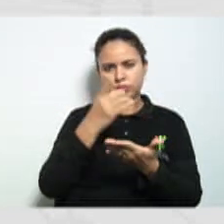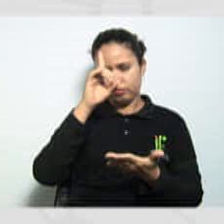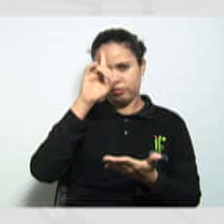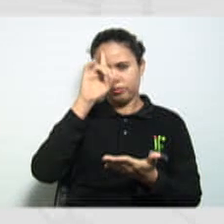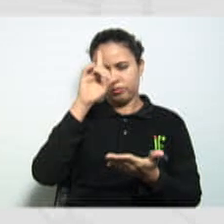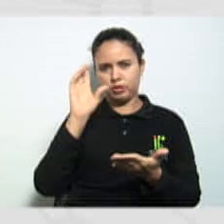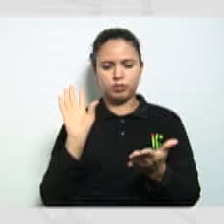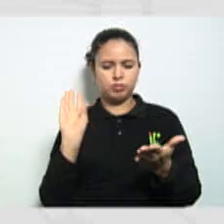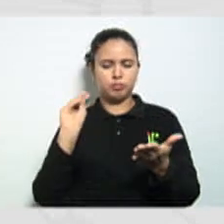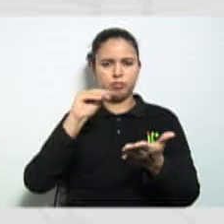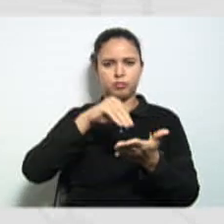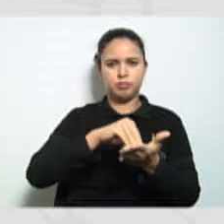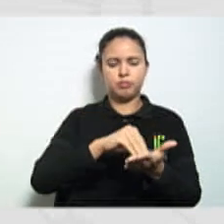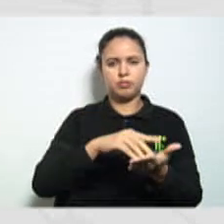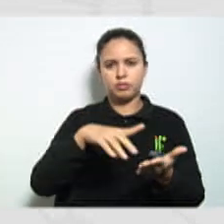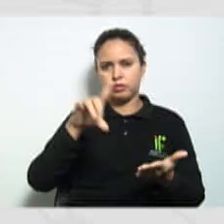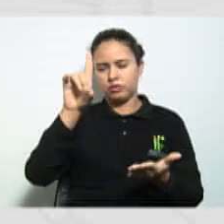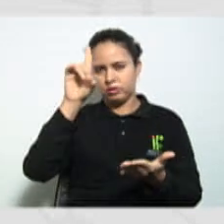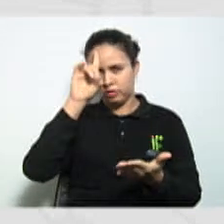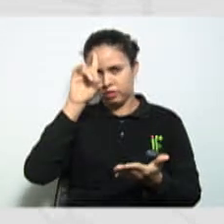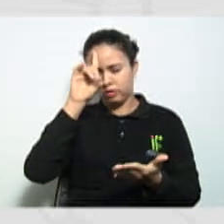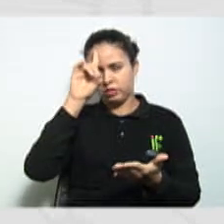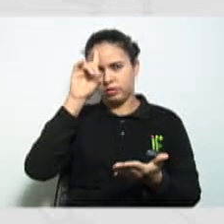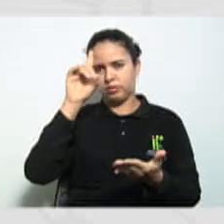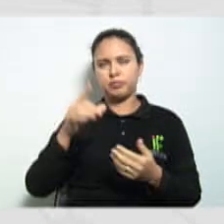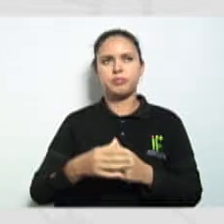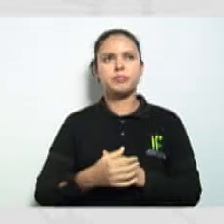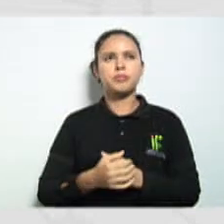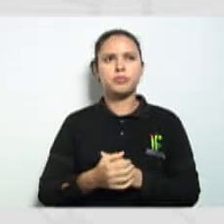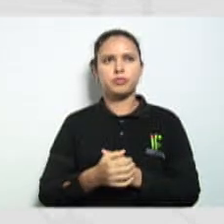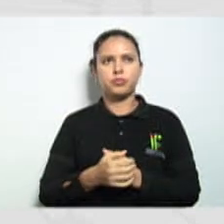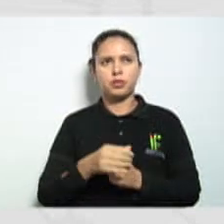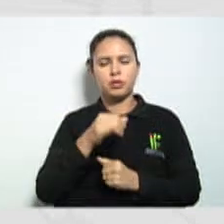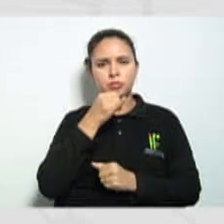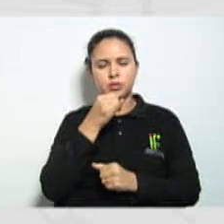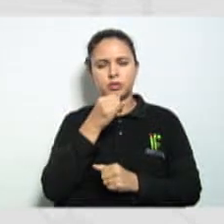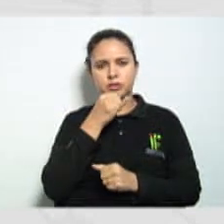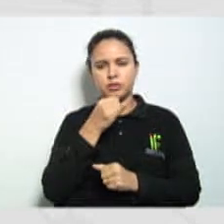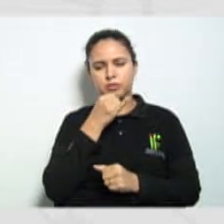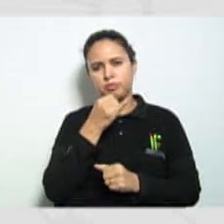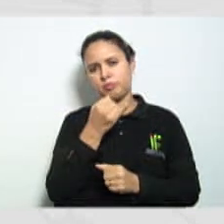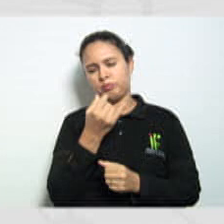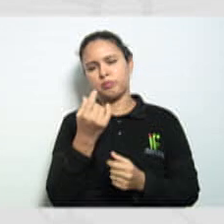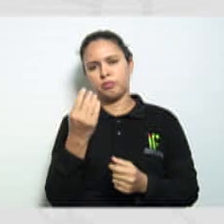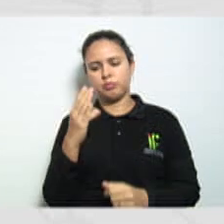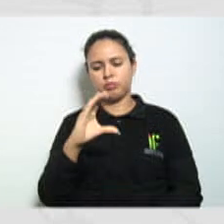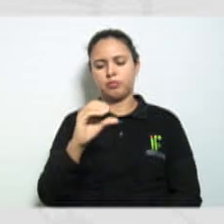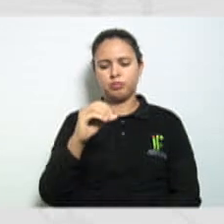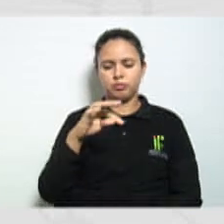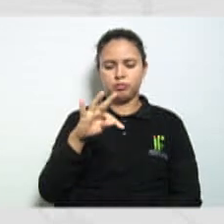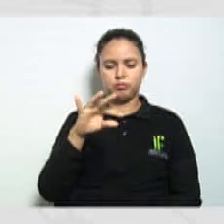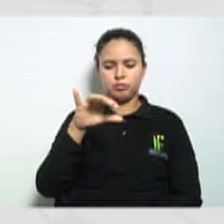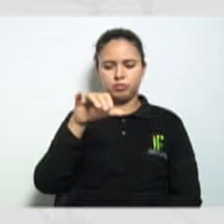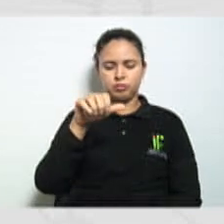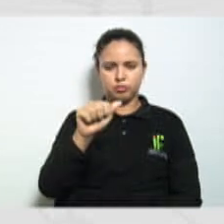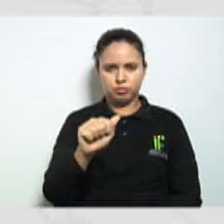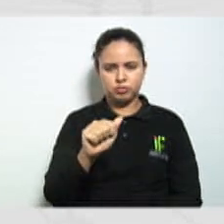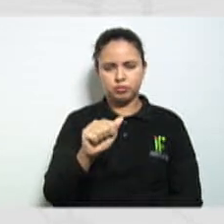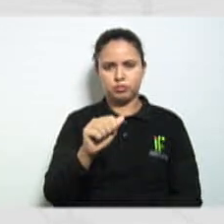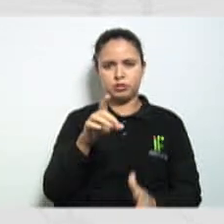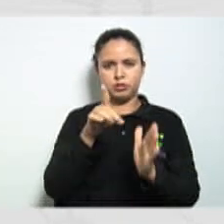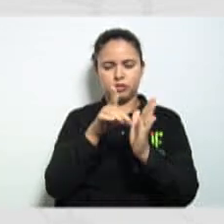a data do lançamento. Então, a conta de débito. Para onde foi o dinheiro? Quando eu falo débito, é